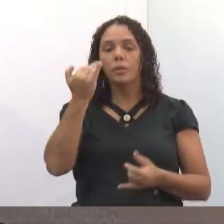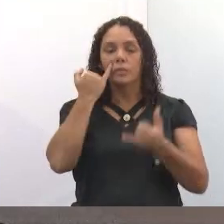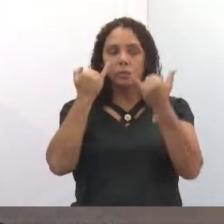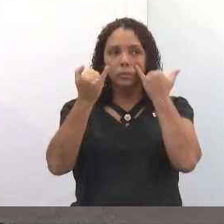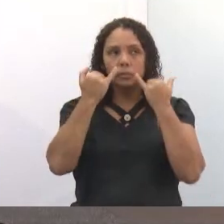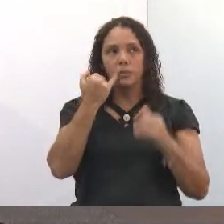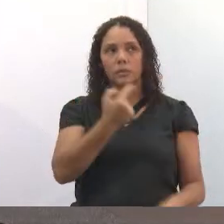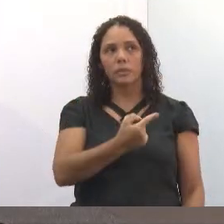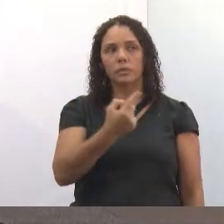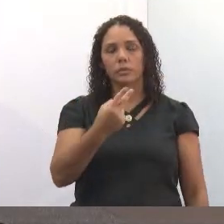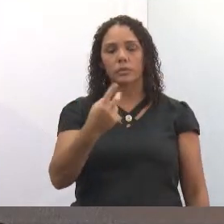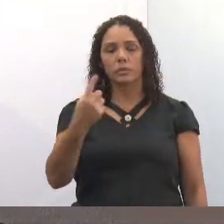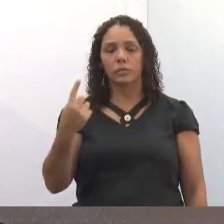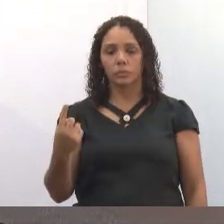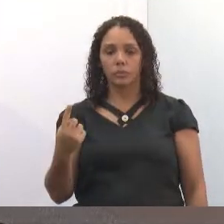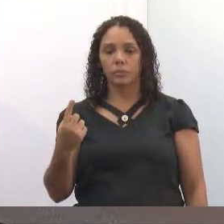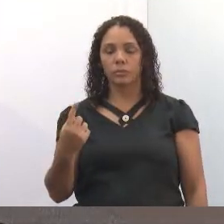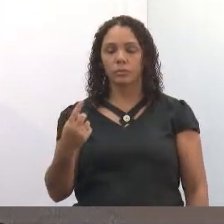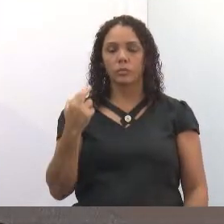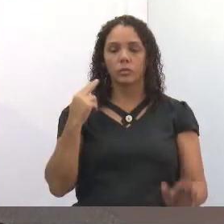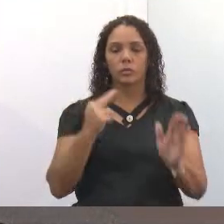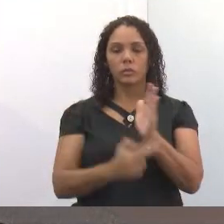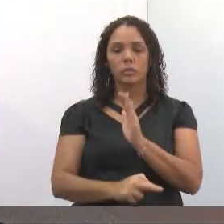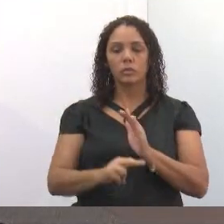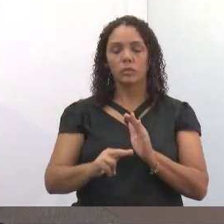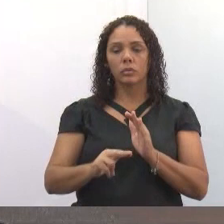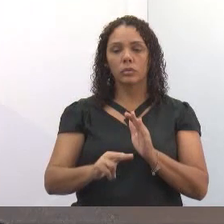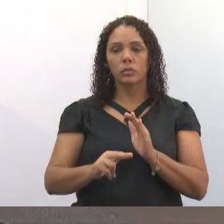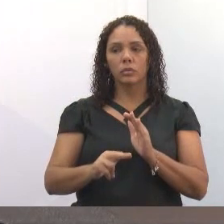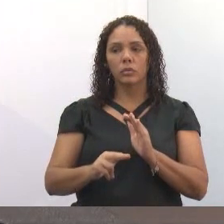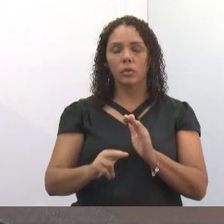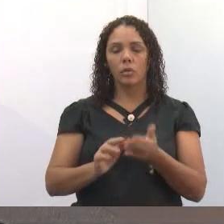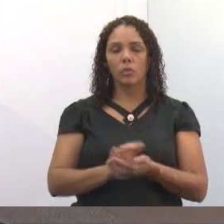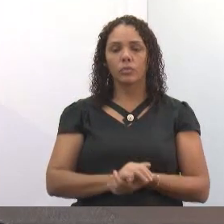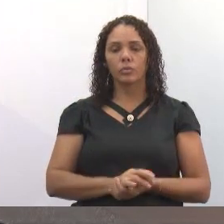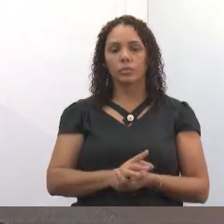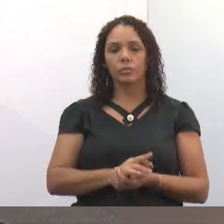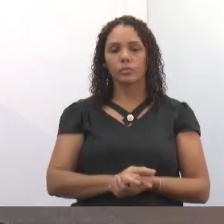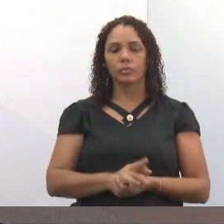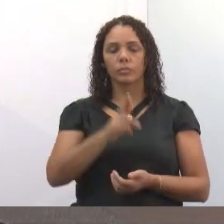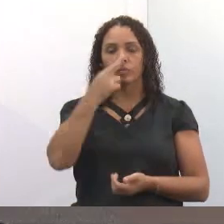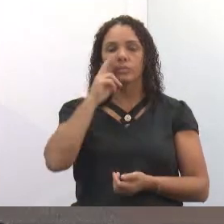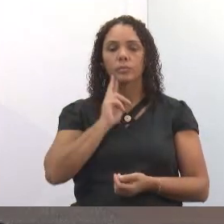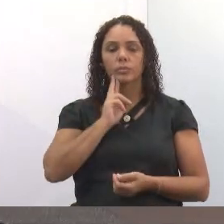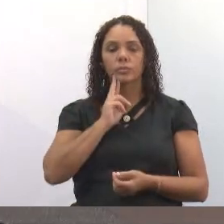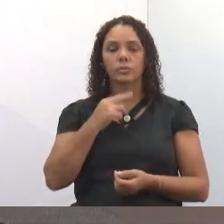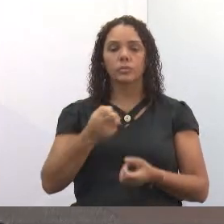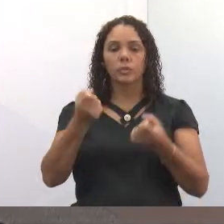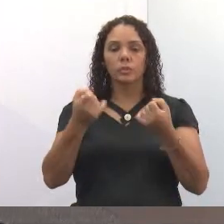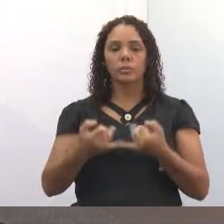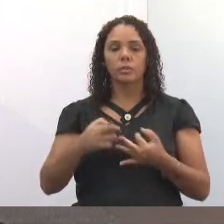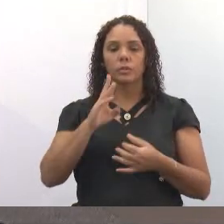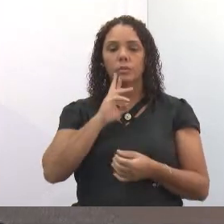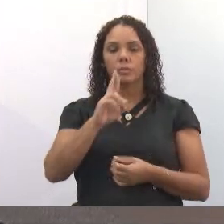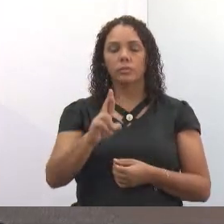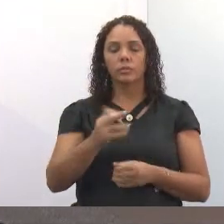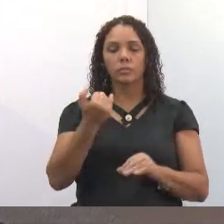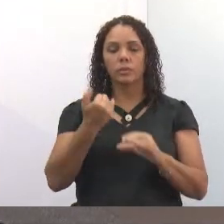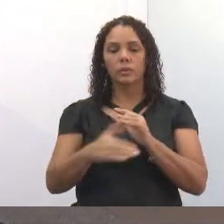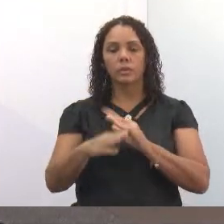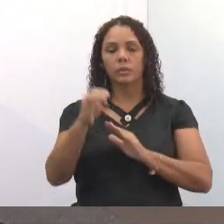número 121-2024, de autoria do vereador Rogério Timóteo, venho prestar as seguintes informações. Segue o memorando